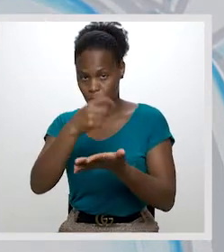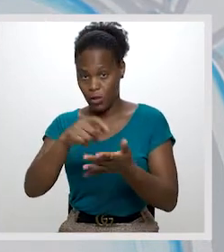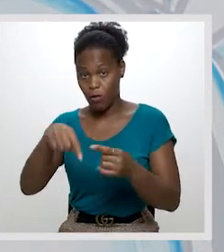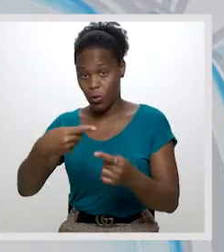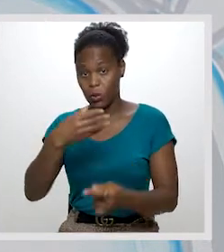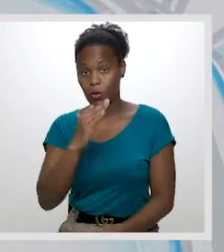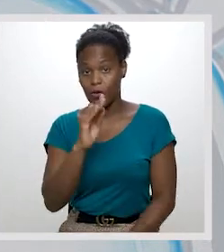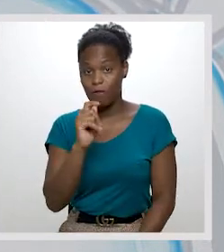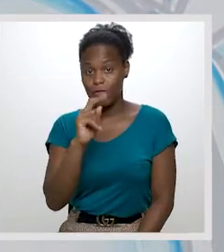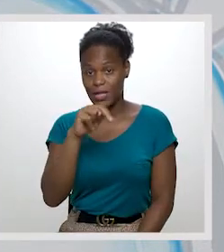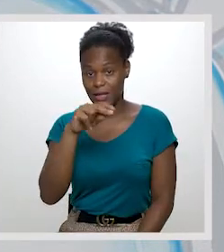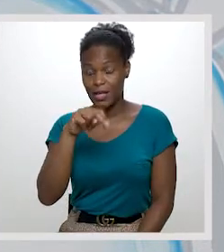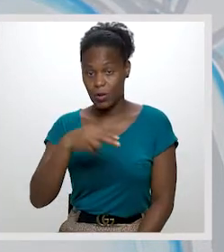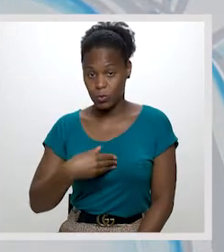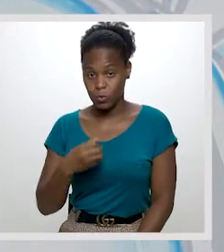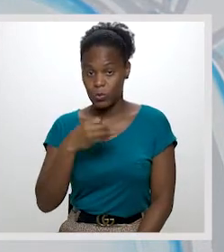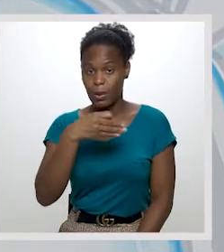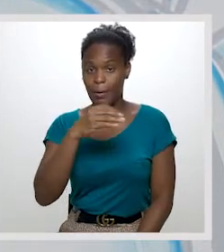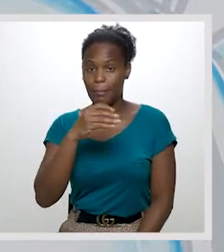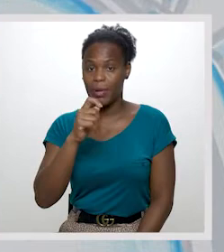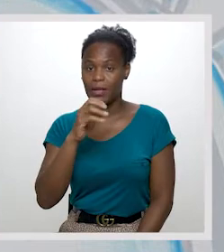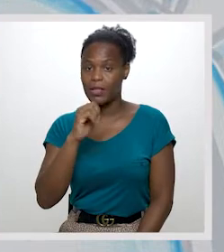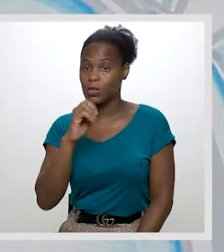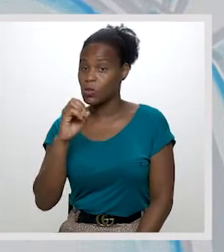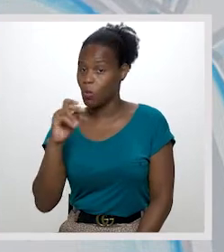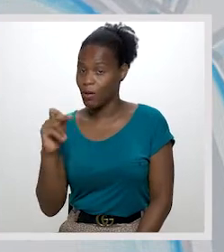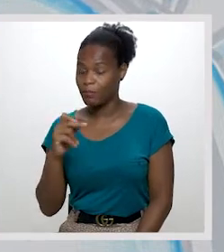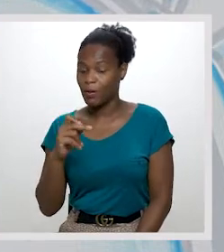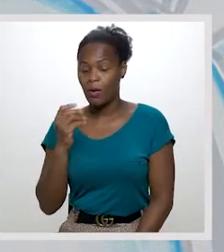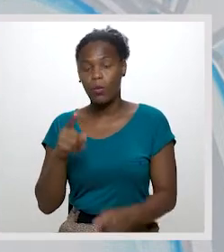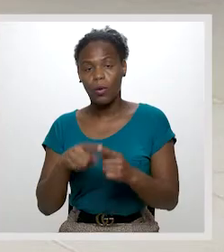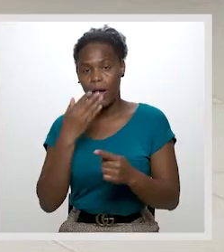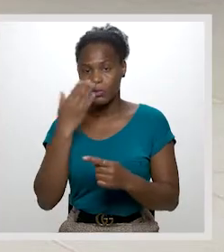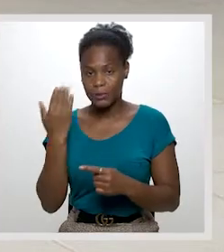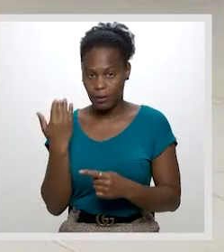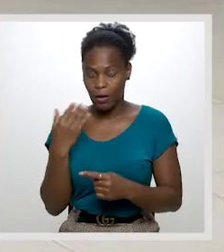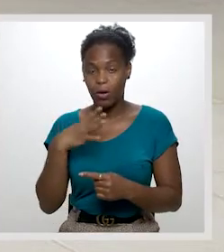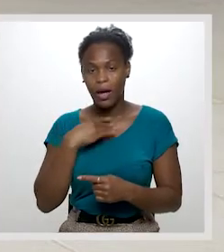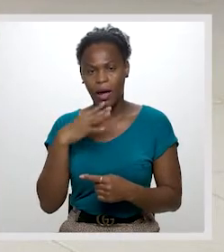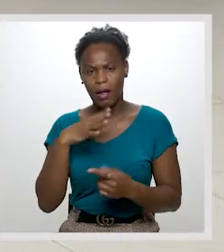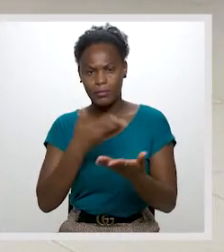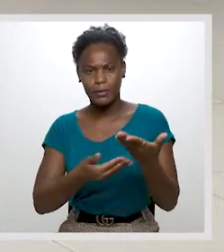o início da aula, gostaria de partilhar convosco uma sugestão de leitura.